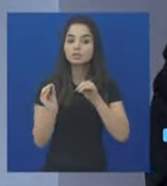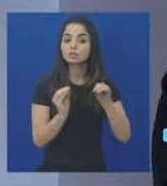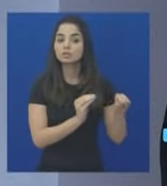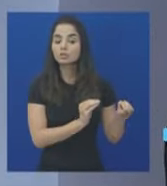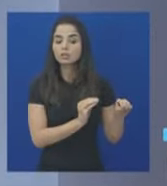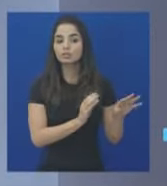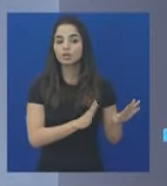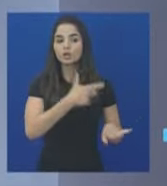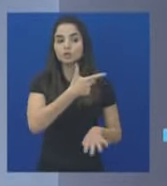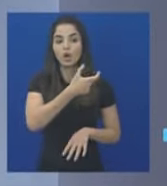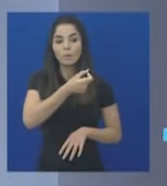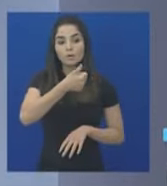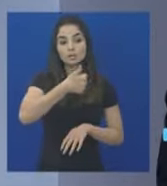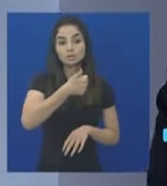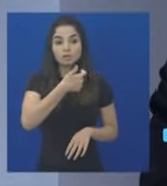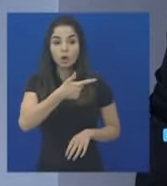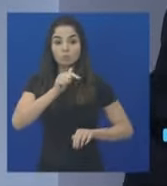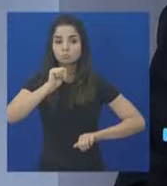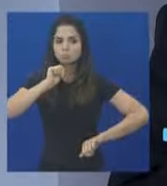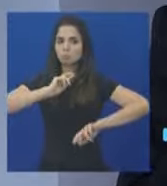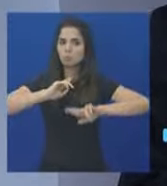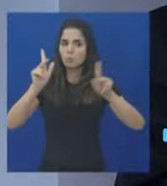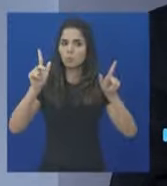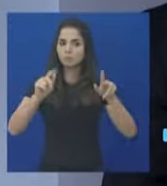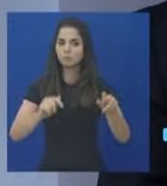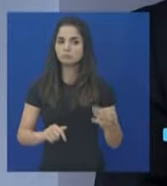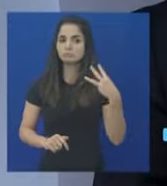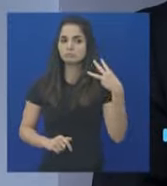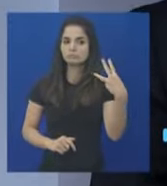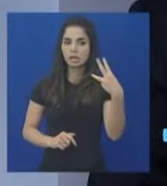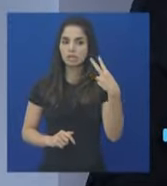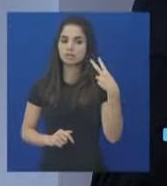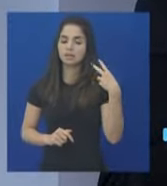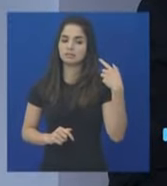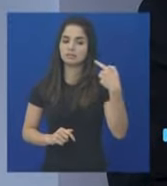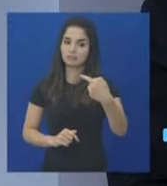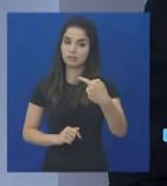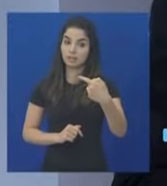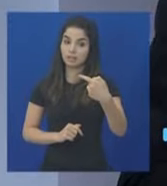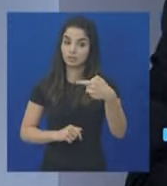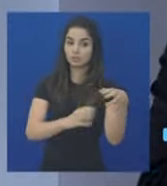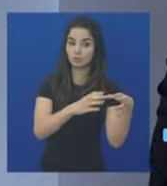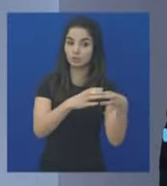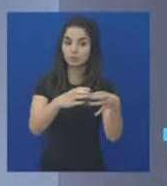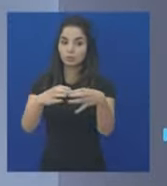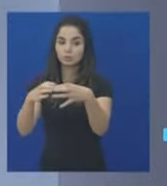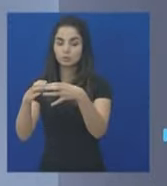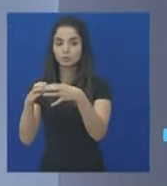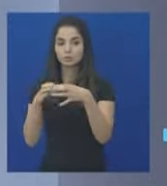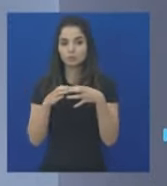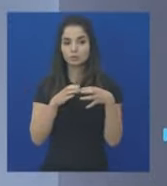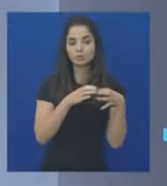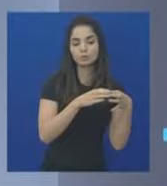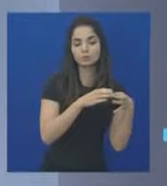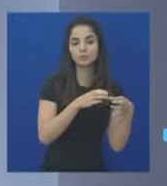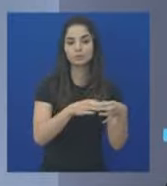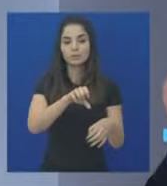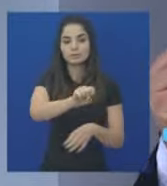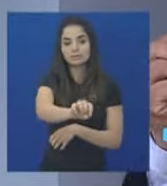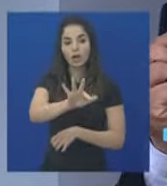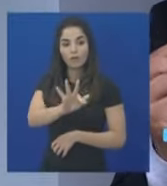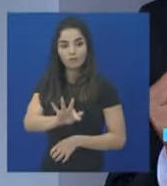2012, nós deixamos com 37 equipes de saúde da família. Ou seja,